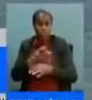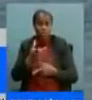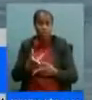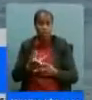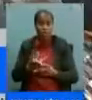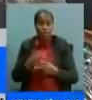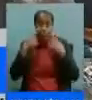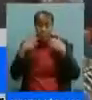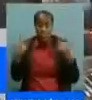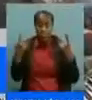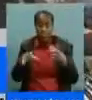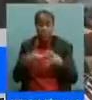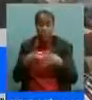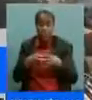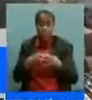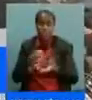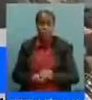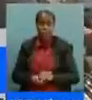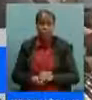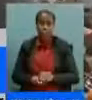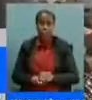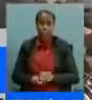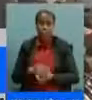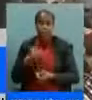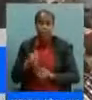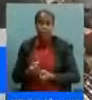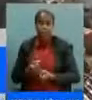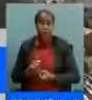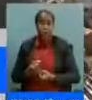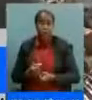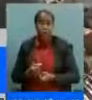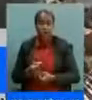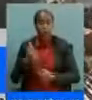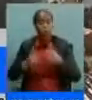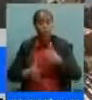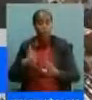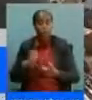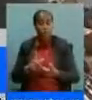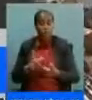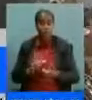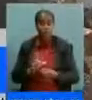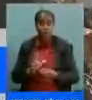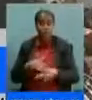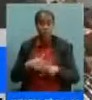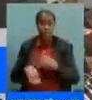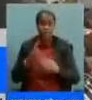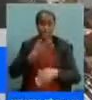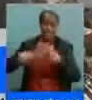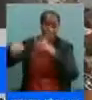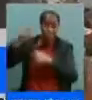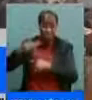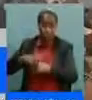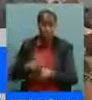referência da comunidade. Ele é um regata à vela, ele não é uma competição até, que a gente fazer. Ele é uma tradição que